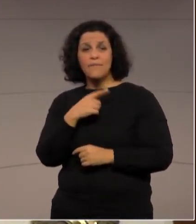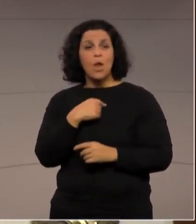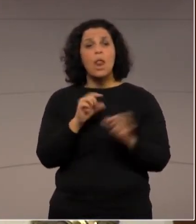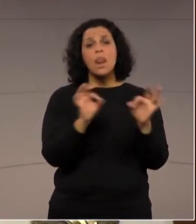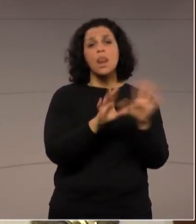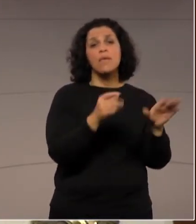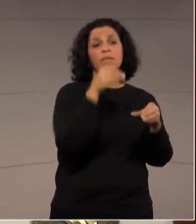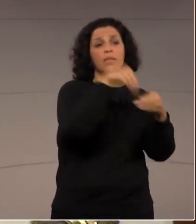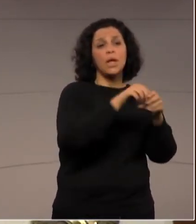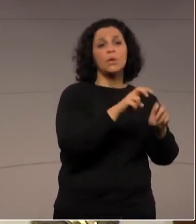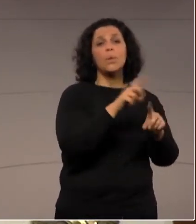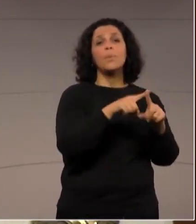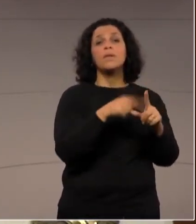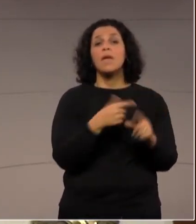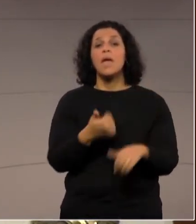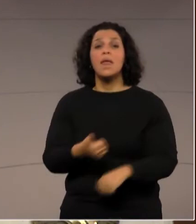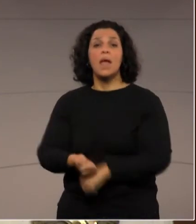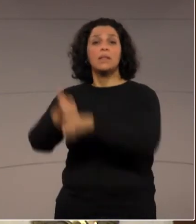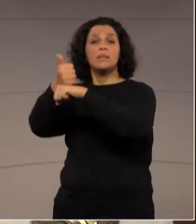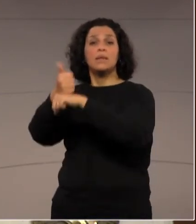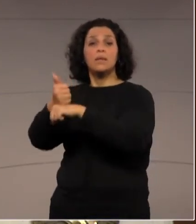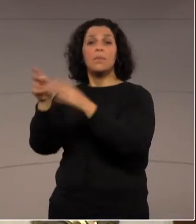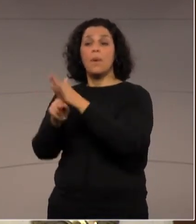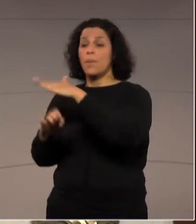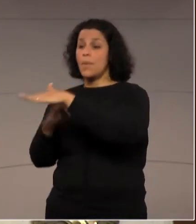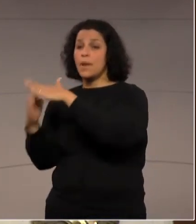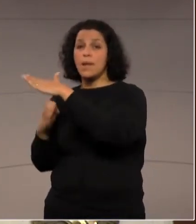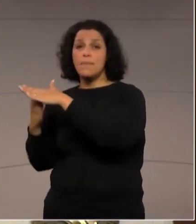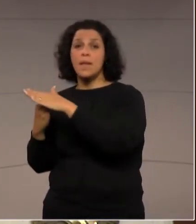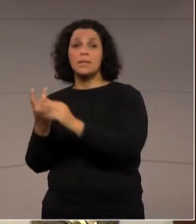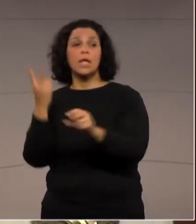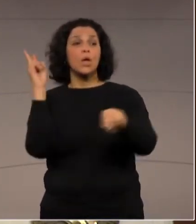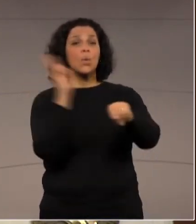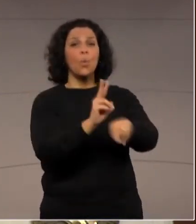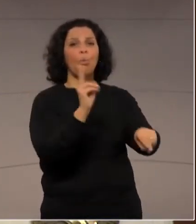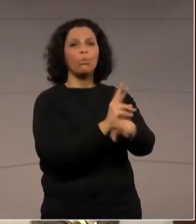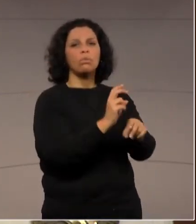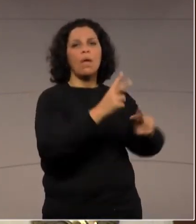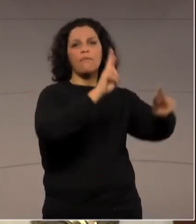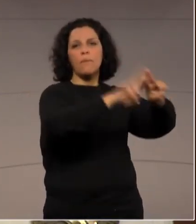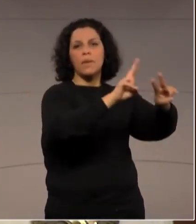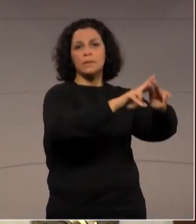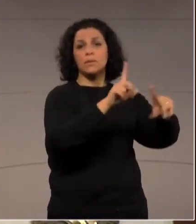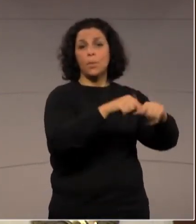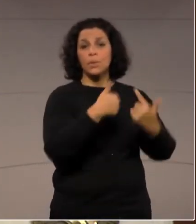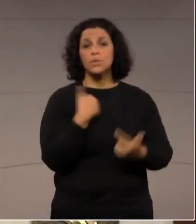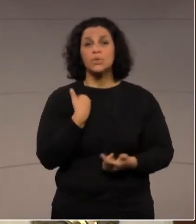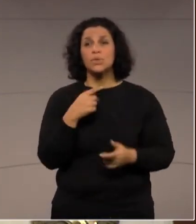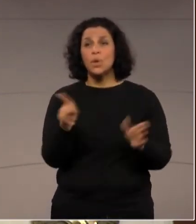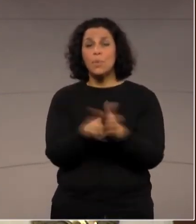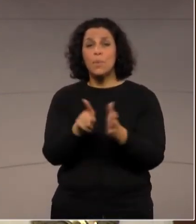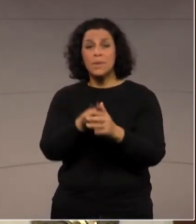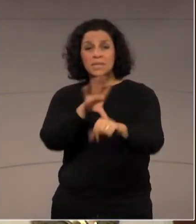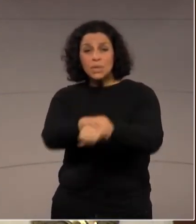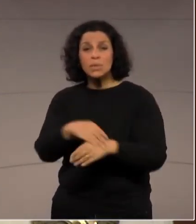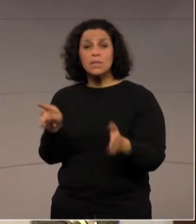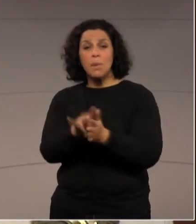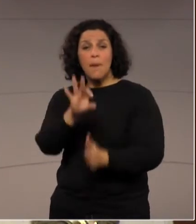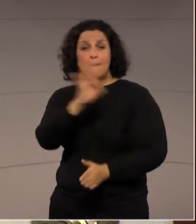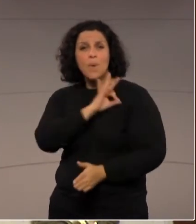da empresa que tocava o próprio presídio segurança pública não da polícia das forças legitimem